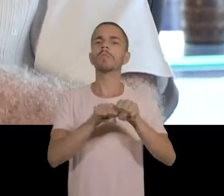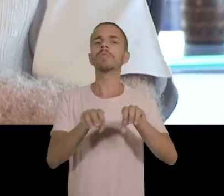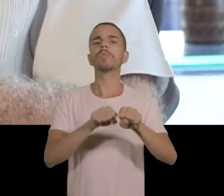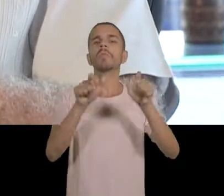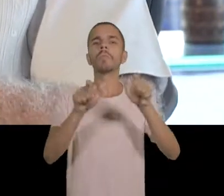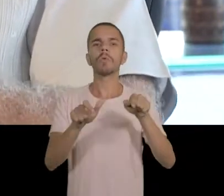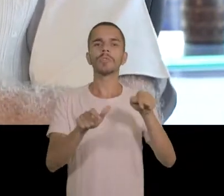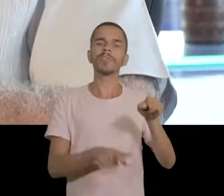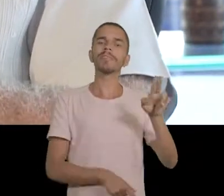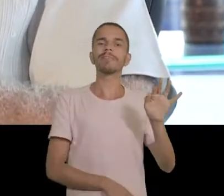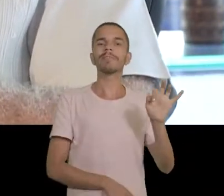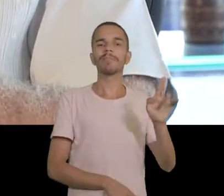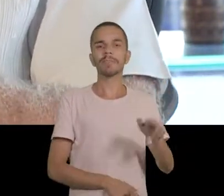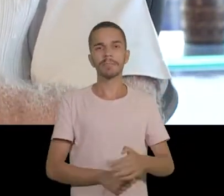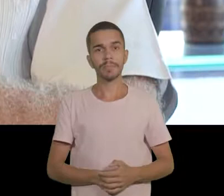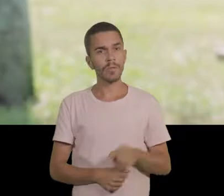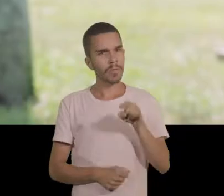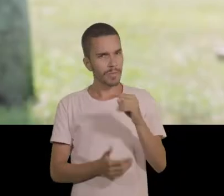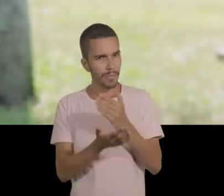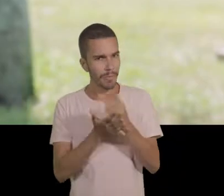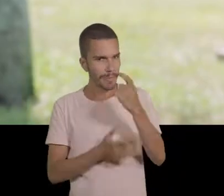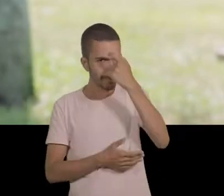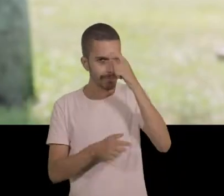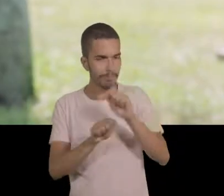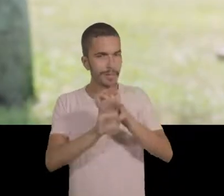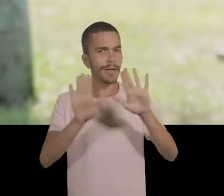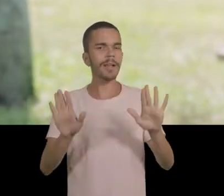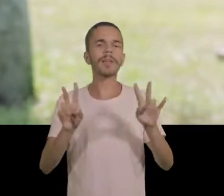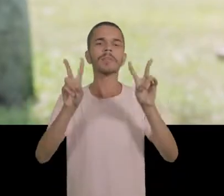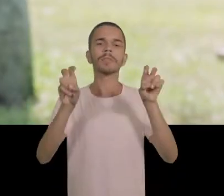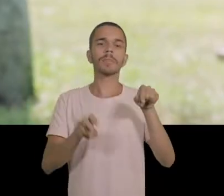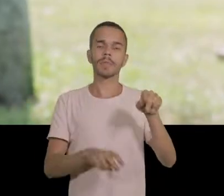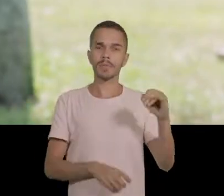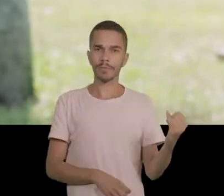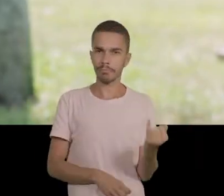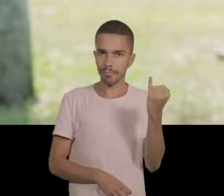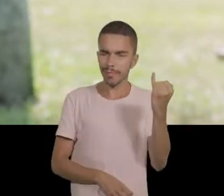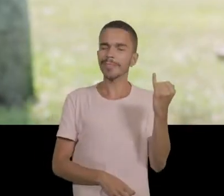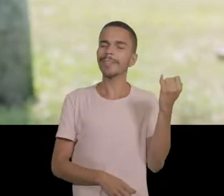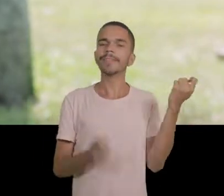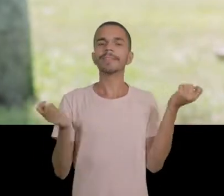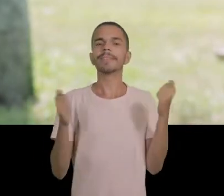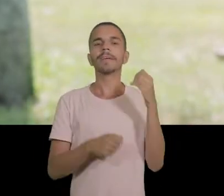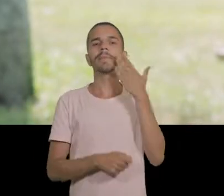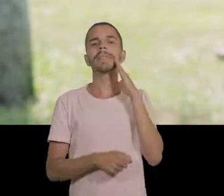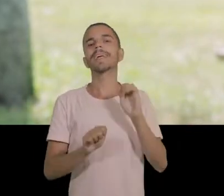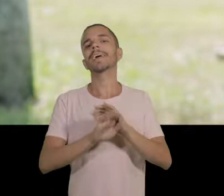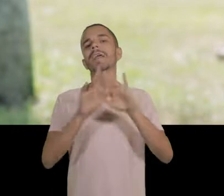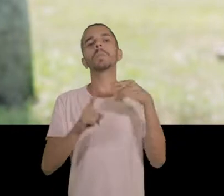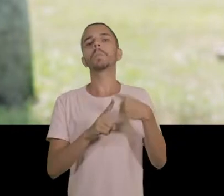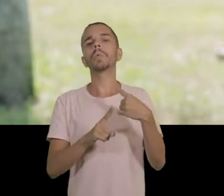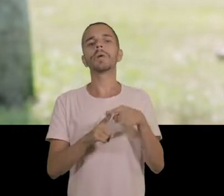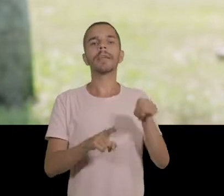profissionais formados pela Universidade Federal de Uberlândia. Quando você toma ciência dessa importância da universidade na sua cidade e